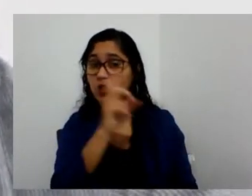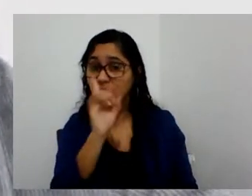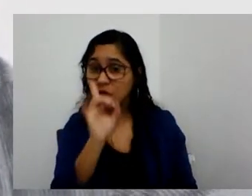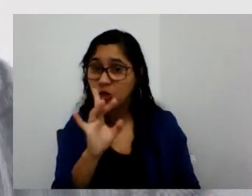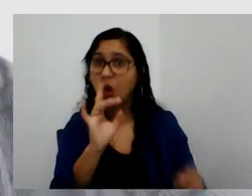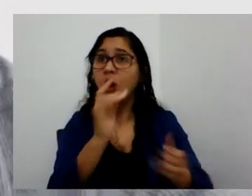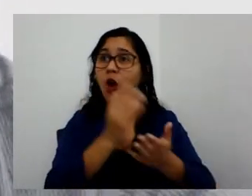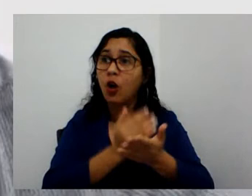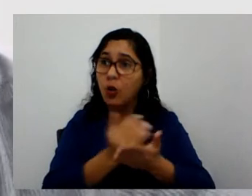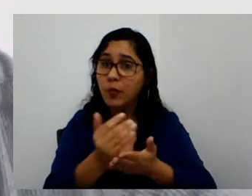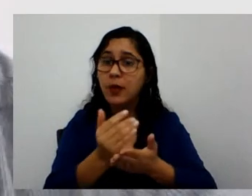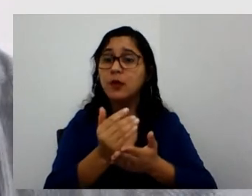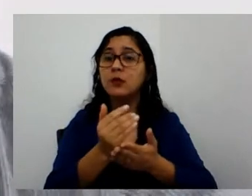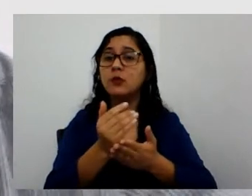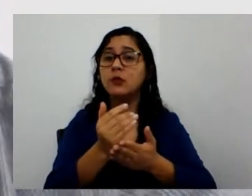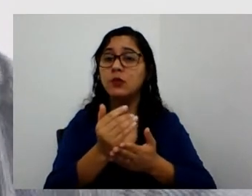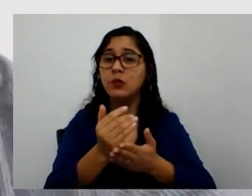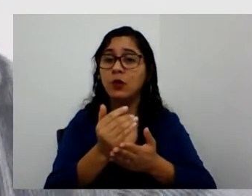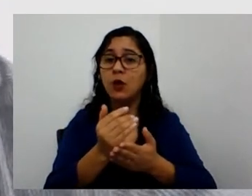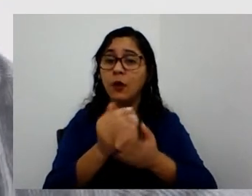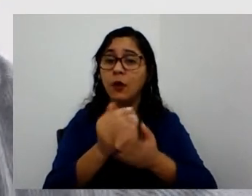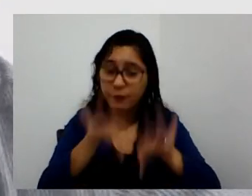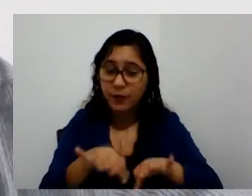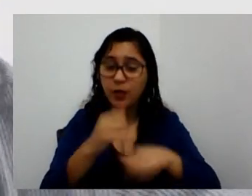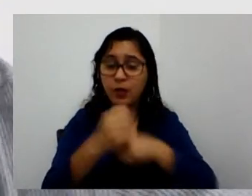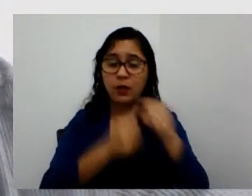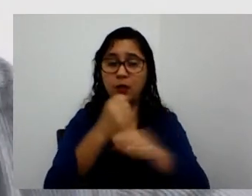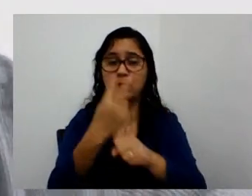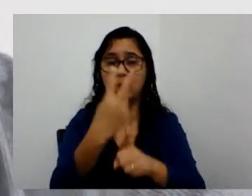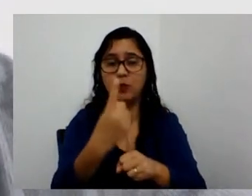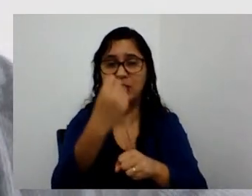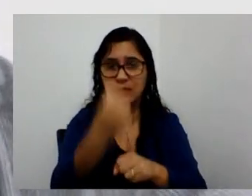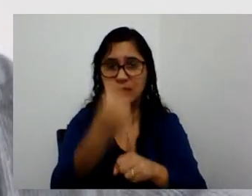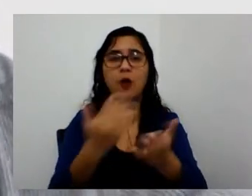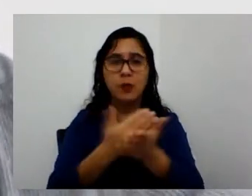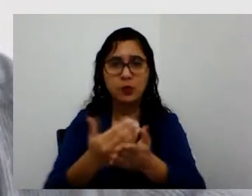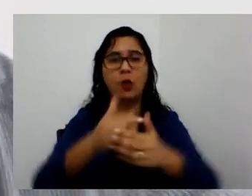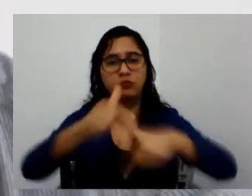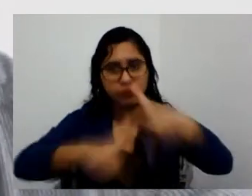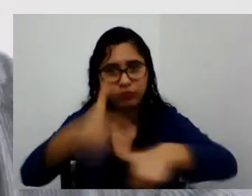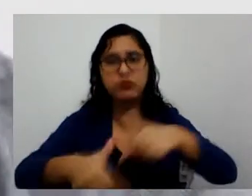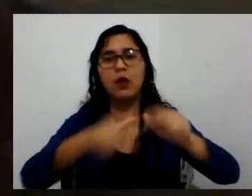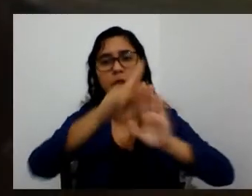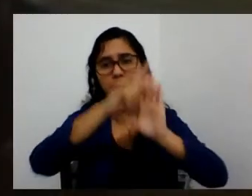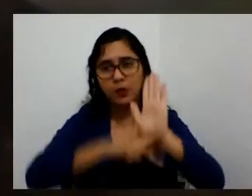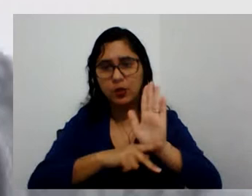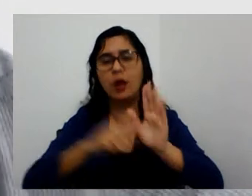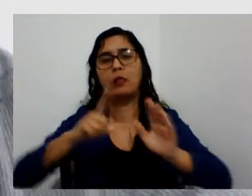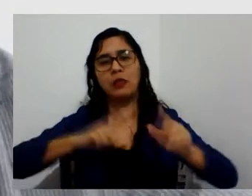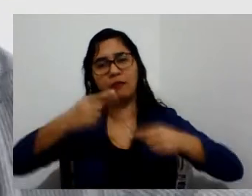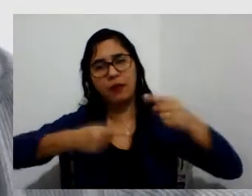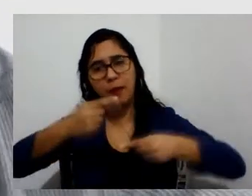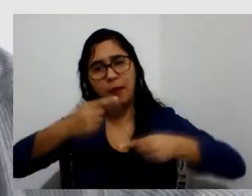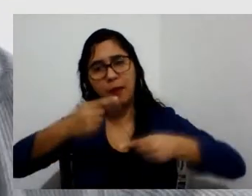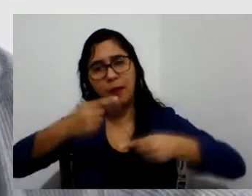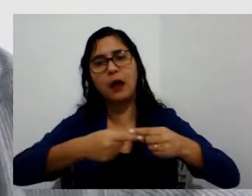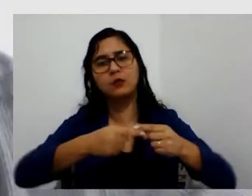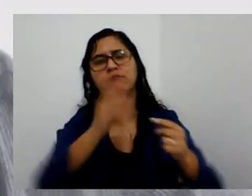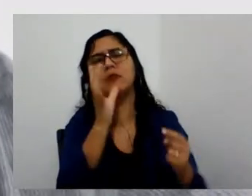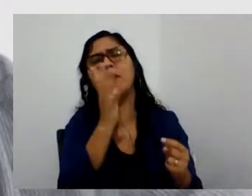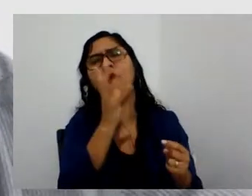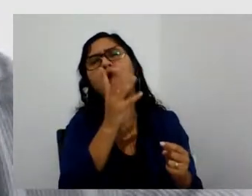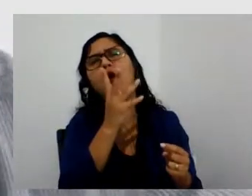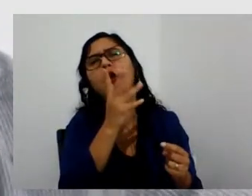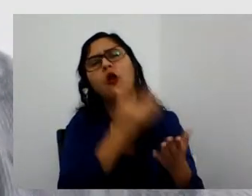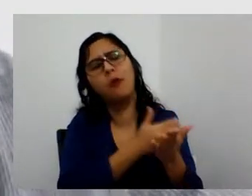de 2016 que começaram a atuar nesse projeto. Tá? Foi debatido, foi montado, então, foi levado muito tempo para discutir.